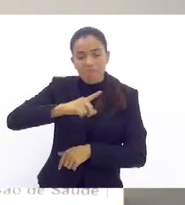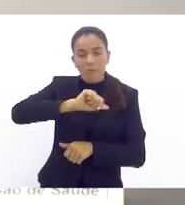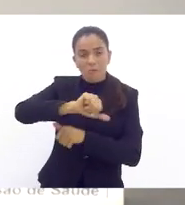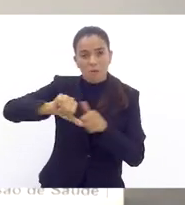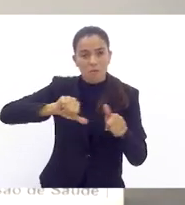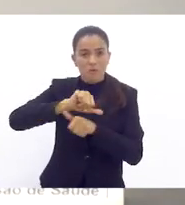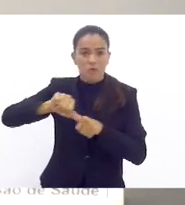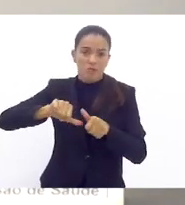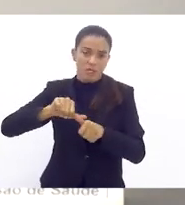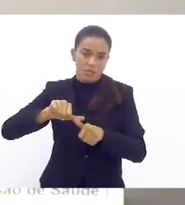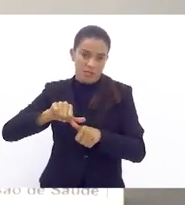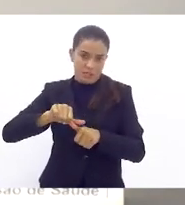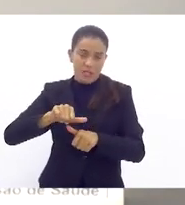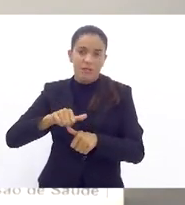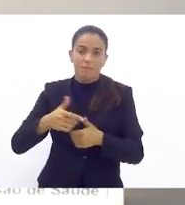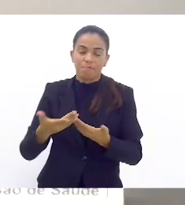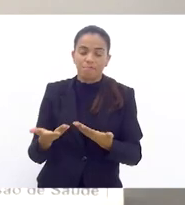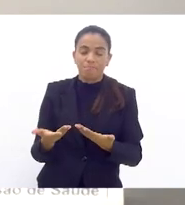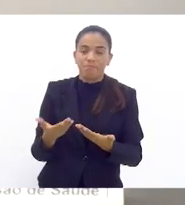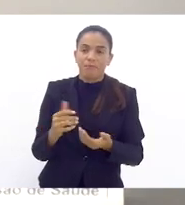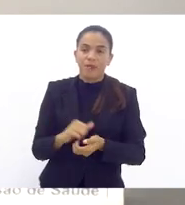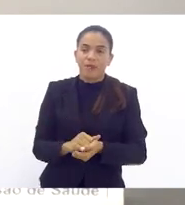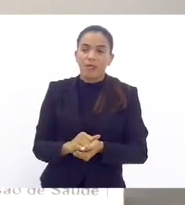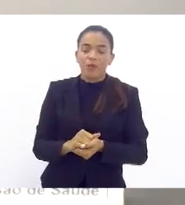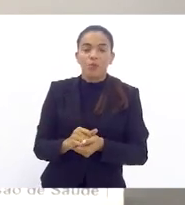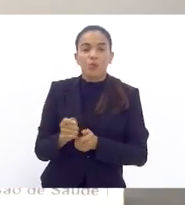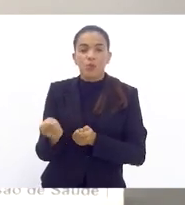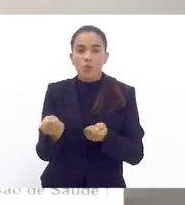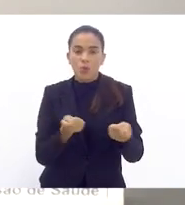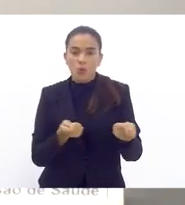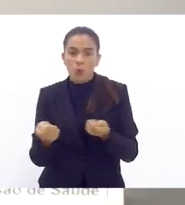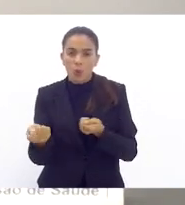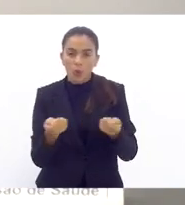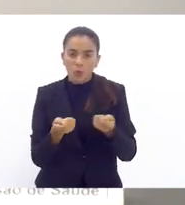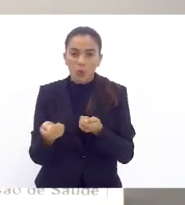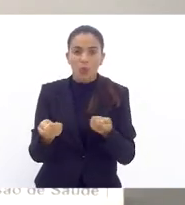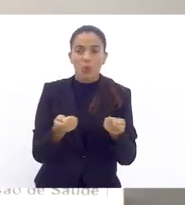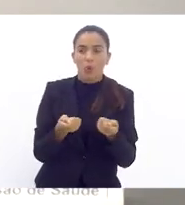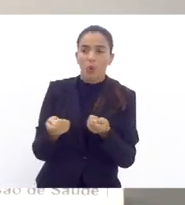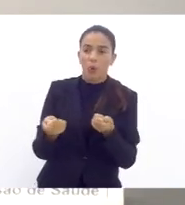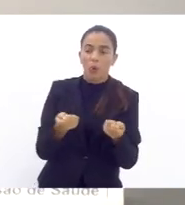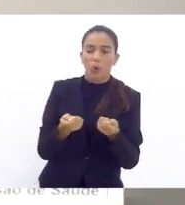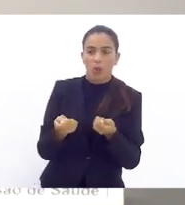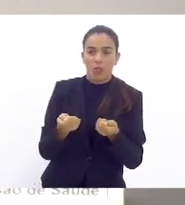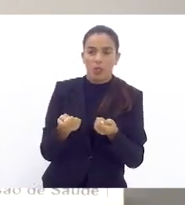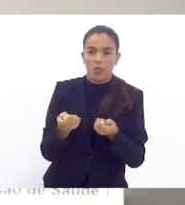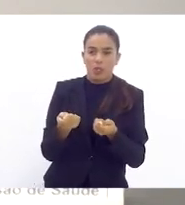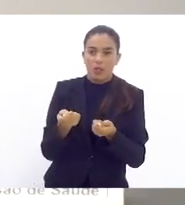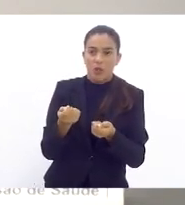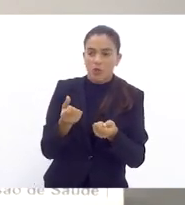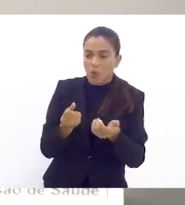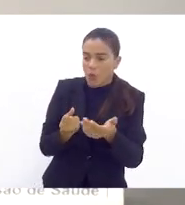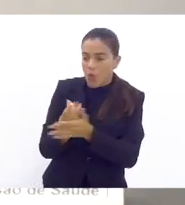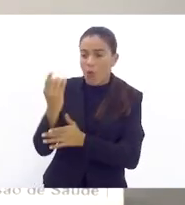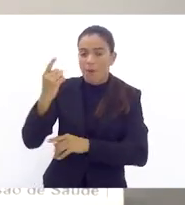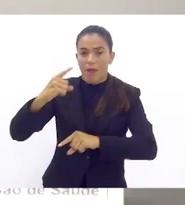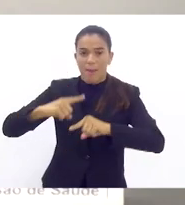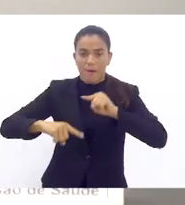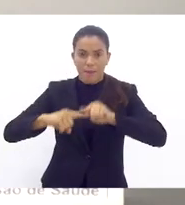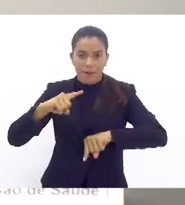disse aqui o deputado Tande, né, no controle desse, do acesso desse material,